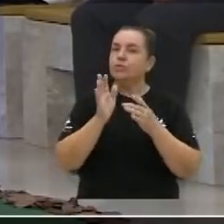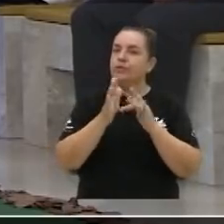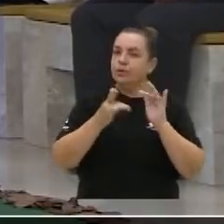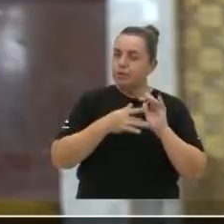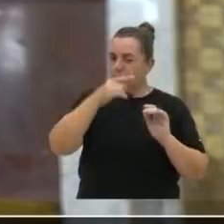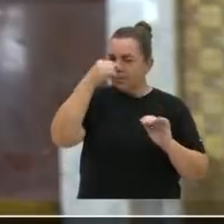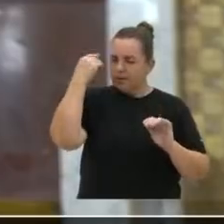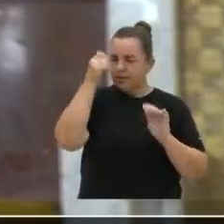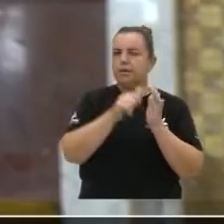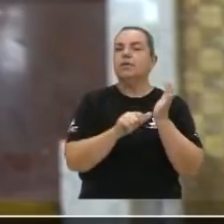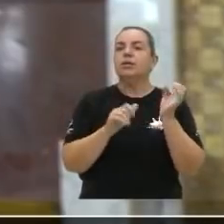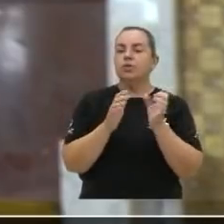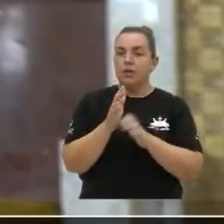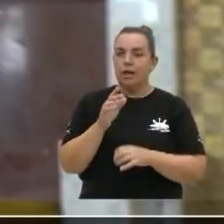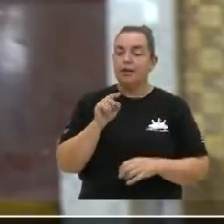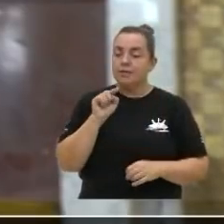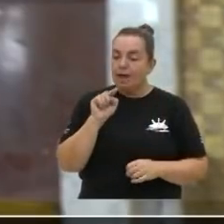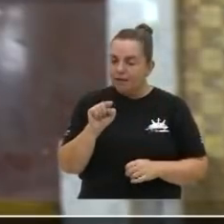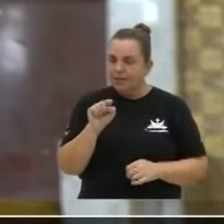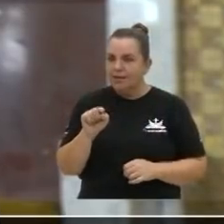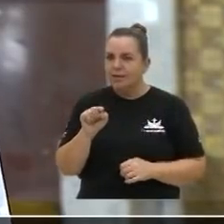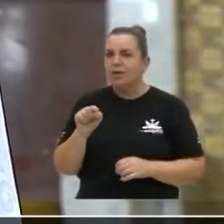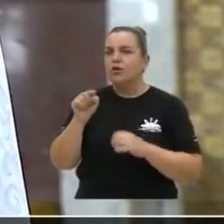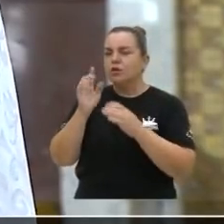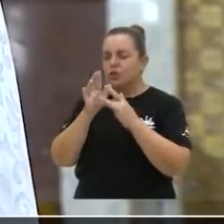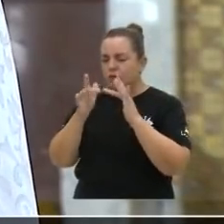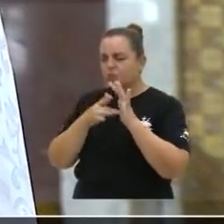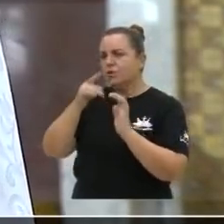tem encontrado no coração das pessoas